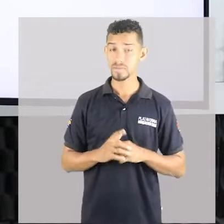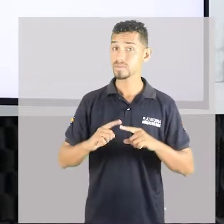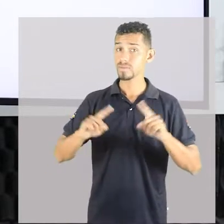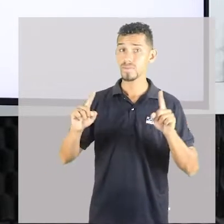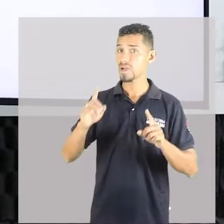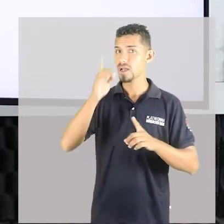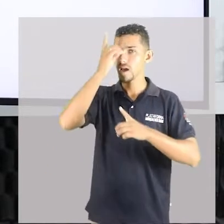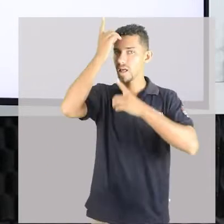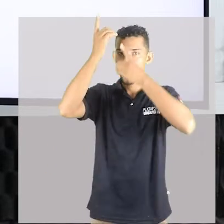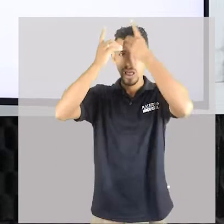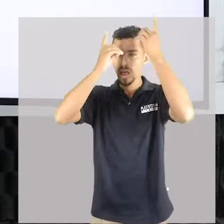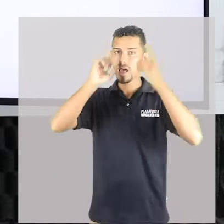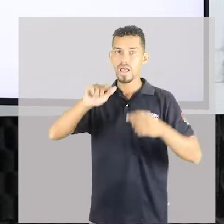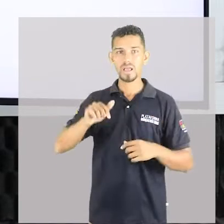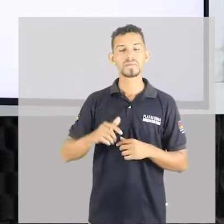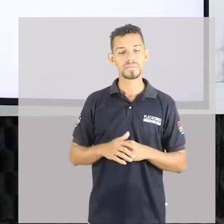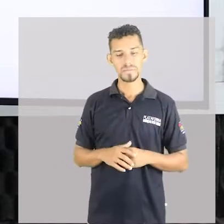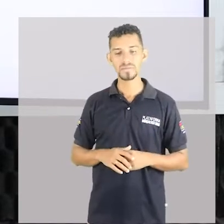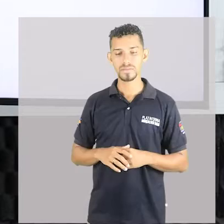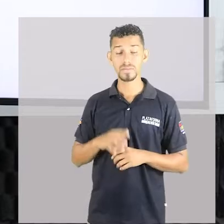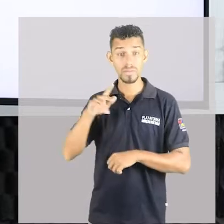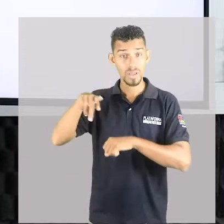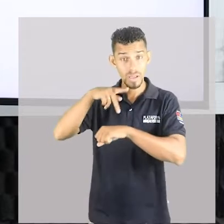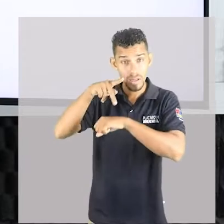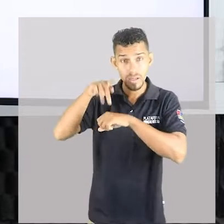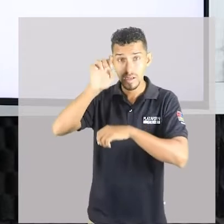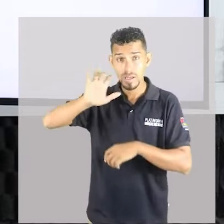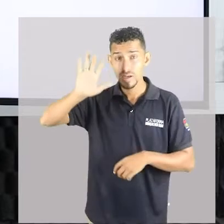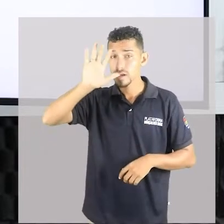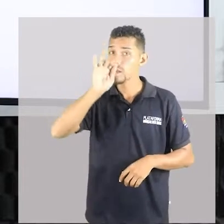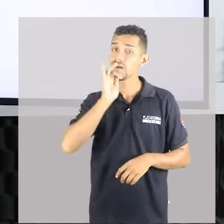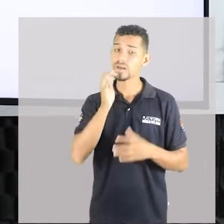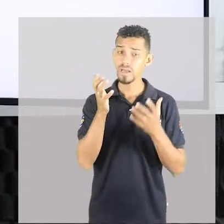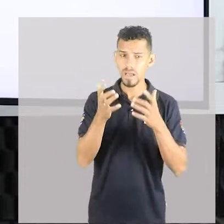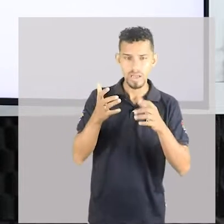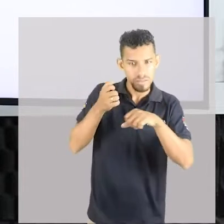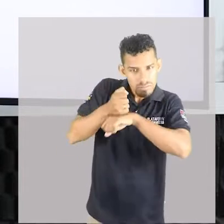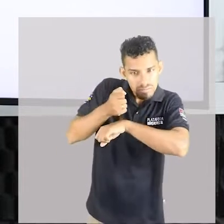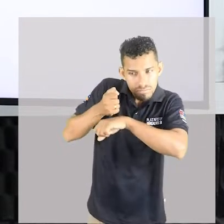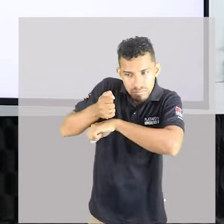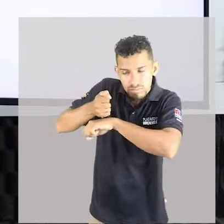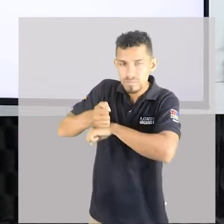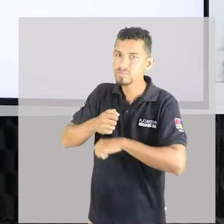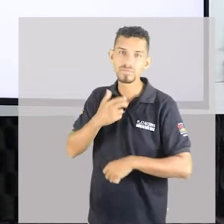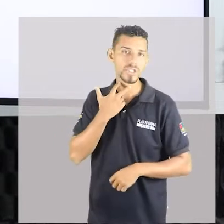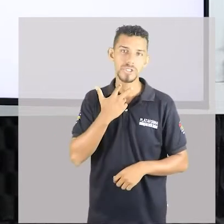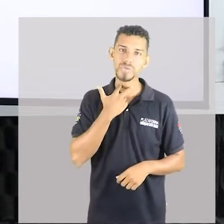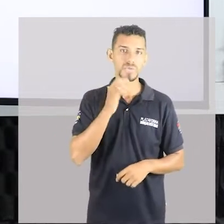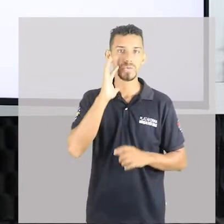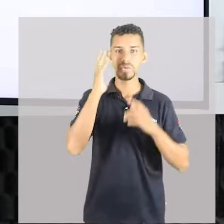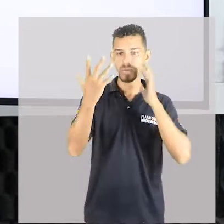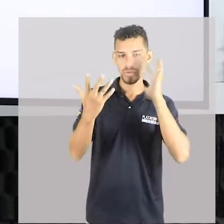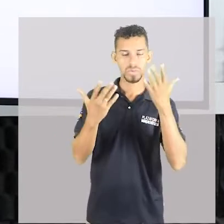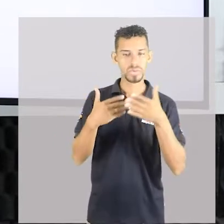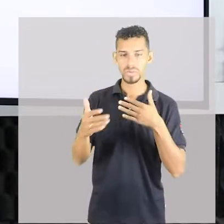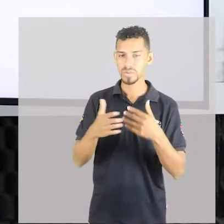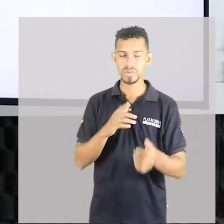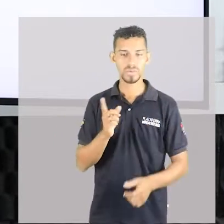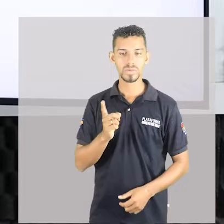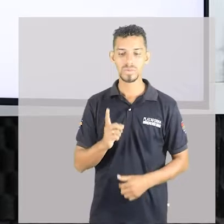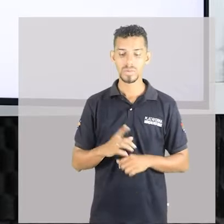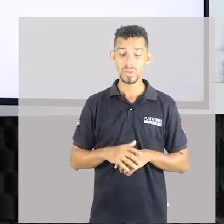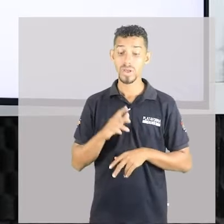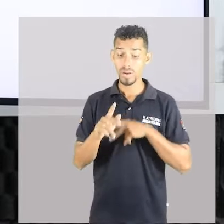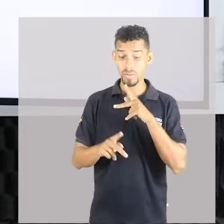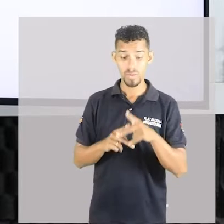que isso é ideológico, gente. Né? Os países europeus ali, eles queriam explorar. Eles não podiam chegar de qualquer forma, mas olha,